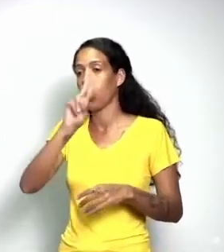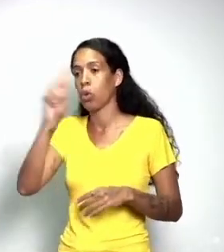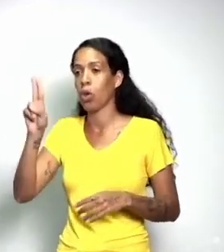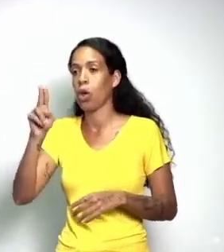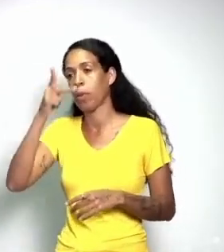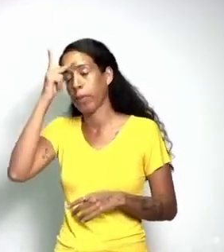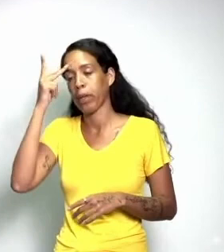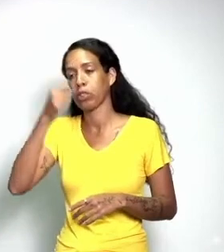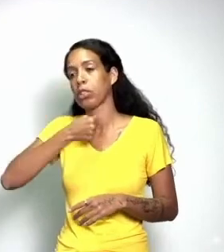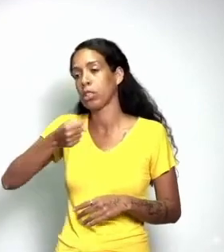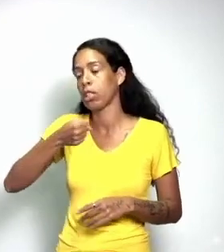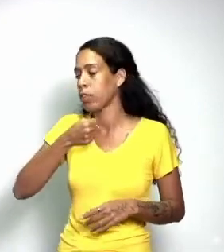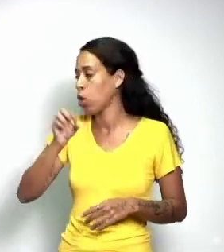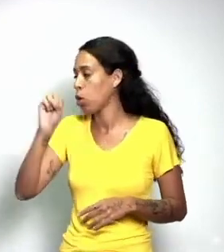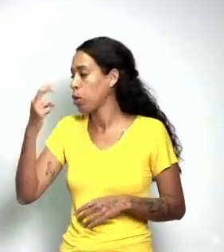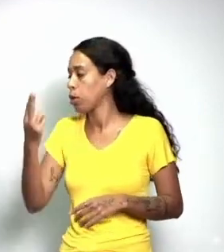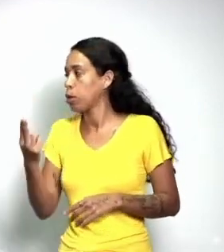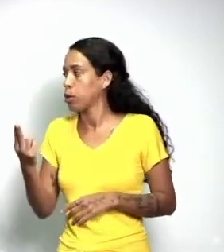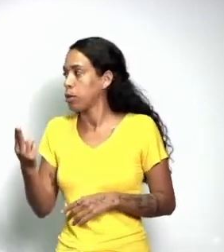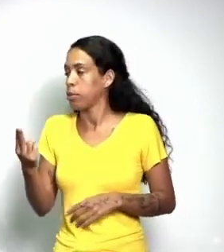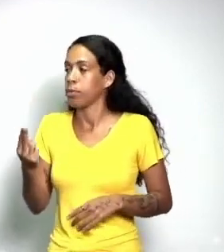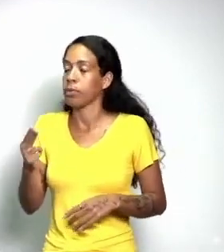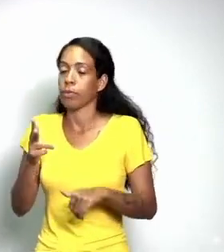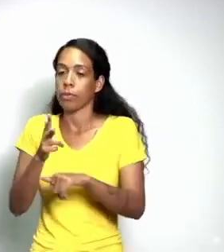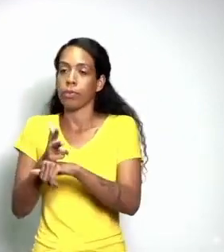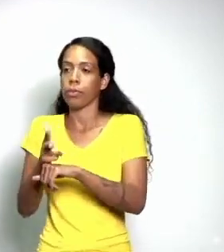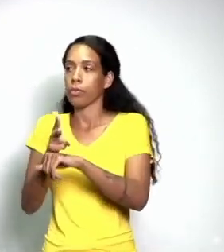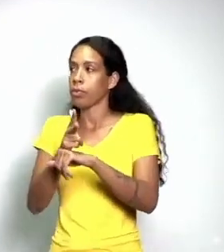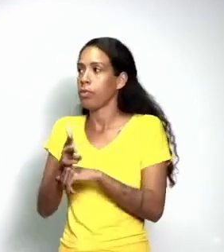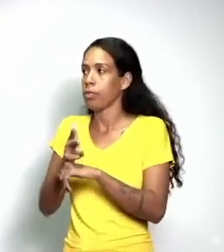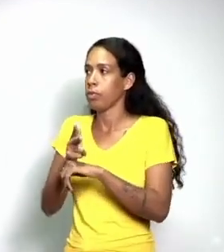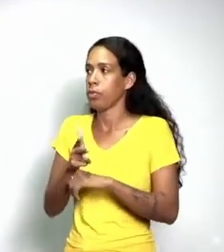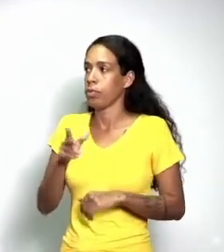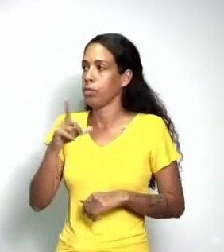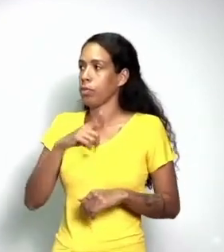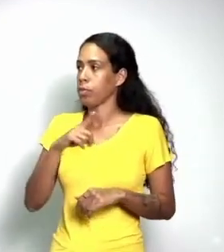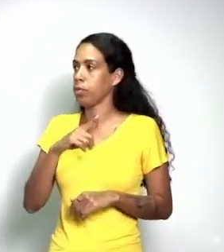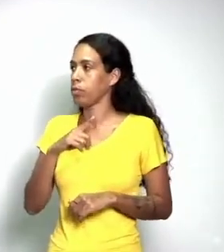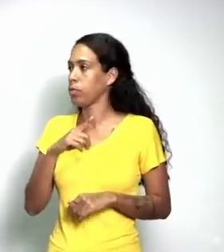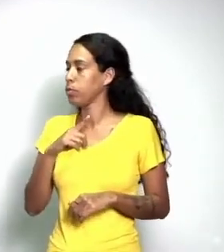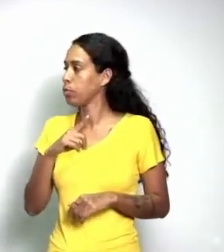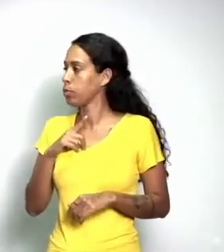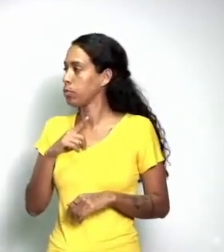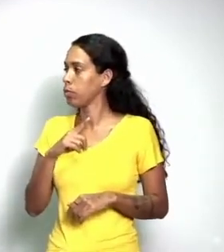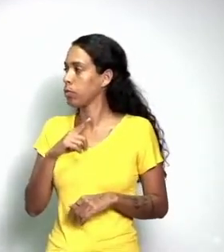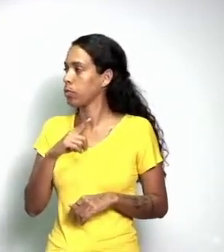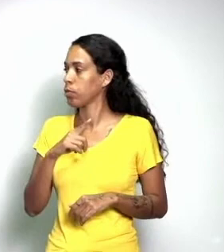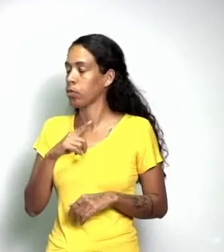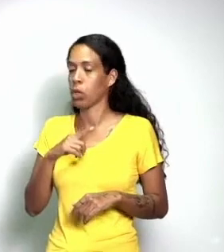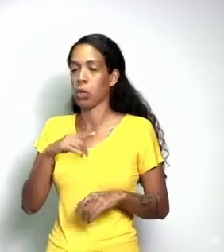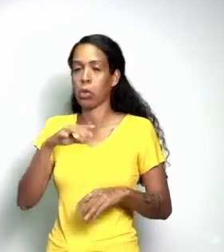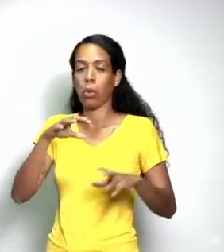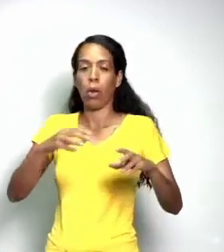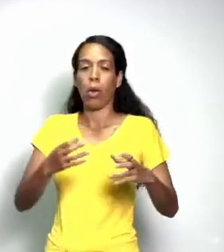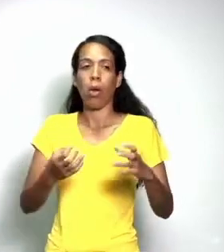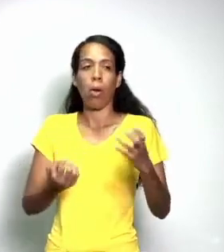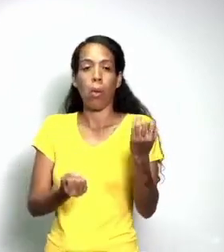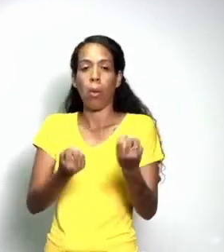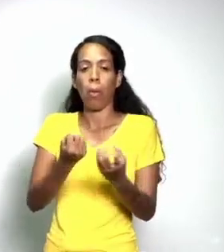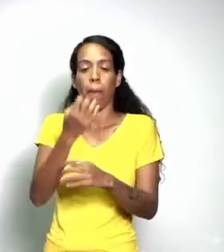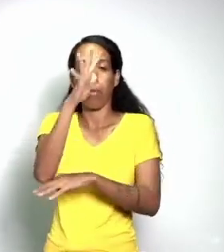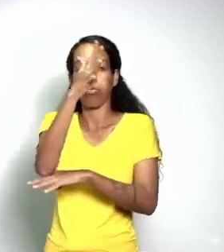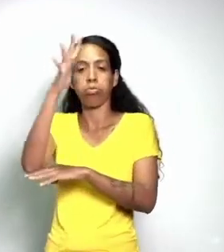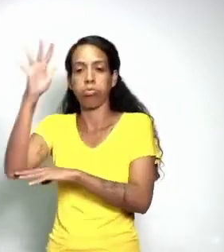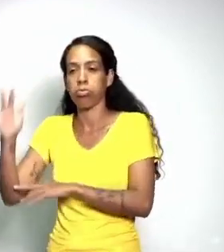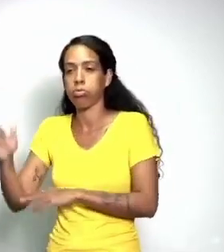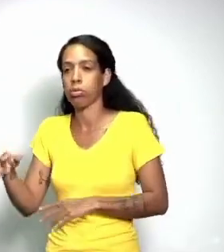sendo entrevistada, ou se a gente vai filmar uma cena de, sei, do mato, que não foi pensada também, a